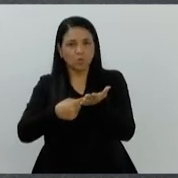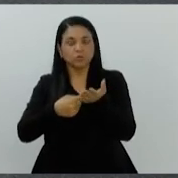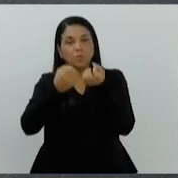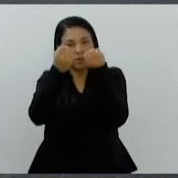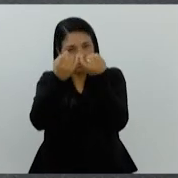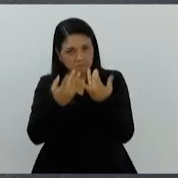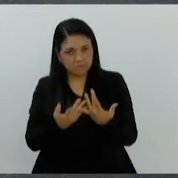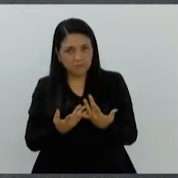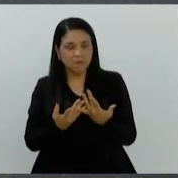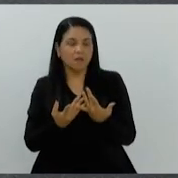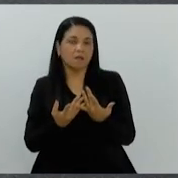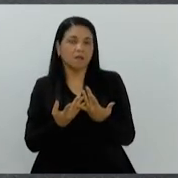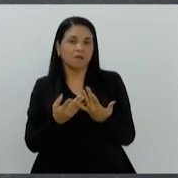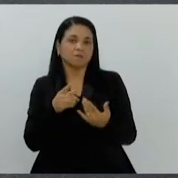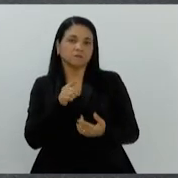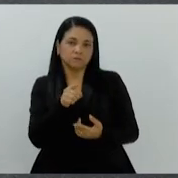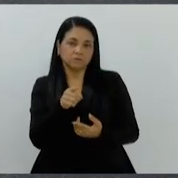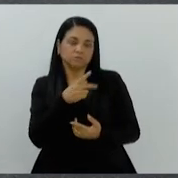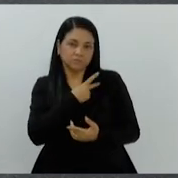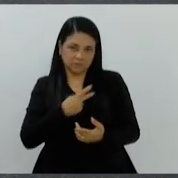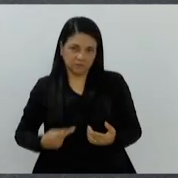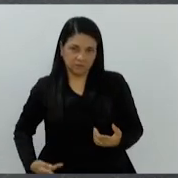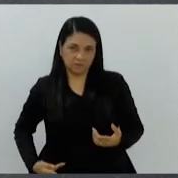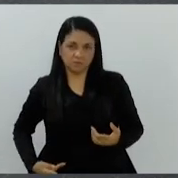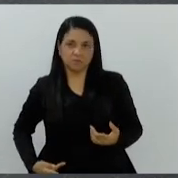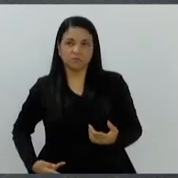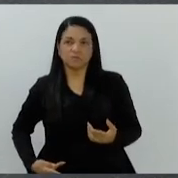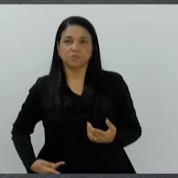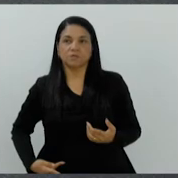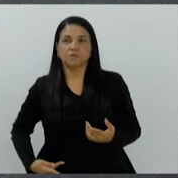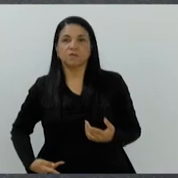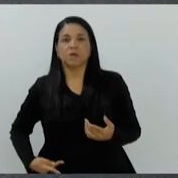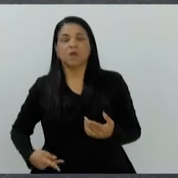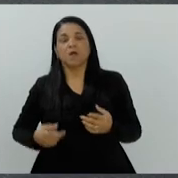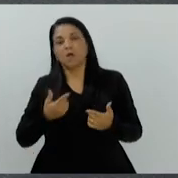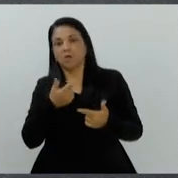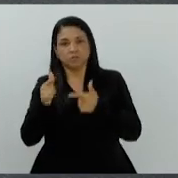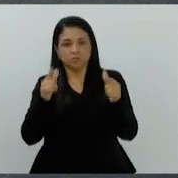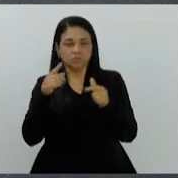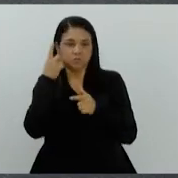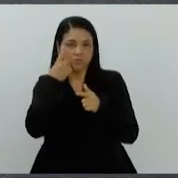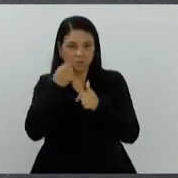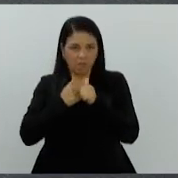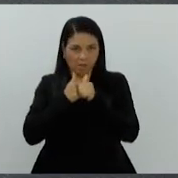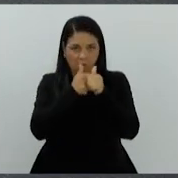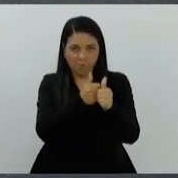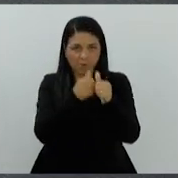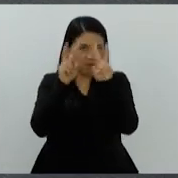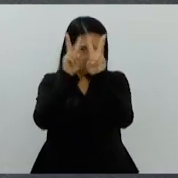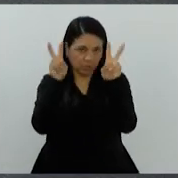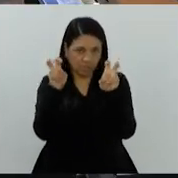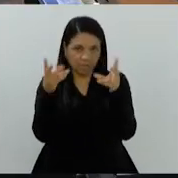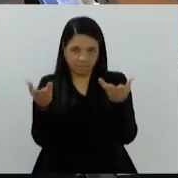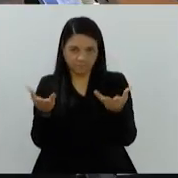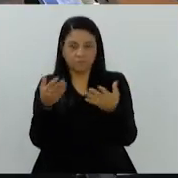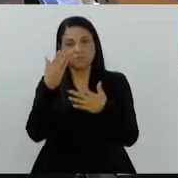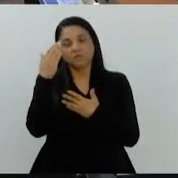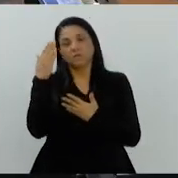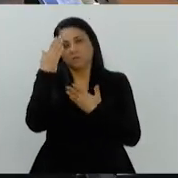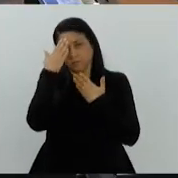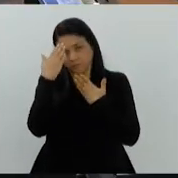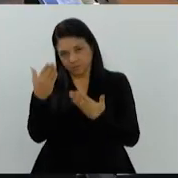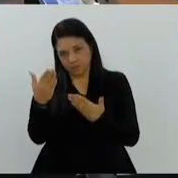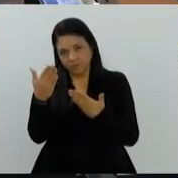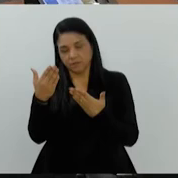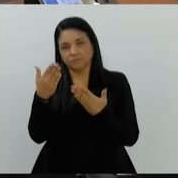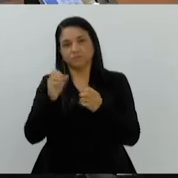explicar aqui a Vossa Excelência e aos deputados que acompanham essa questão importante. Obrigado. Era